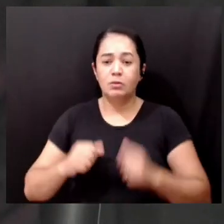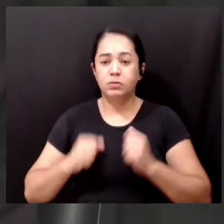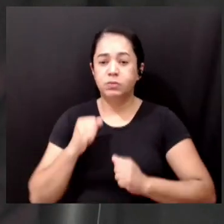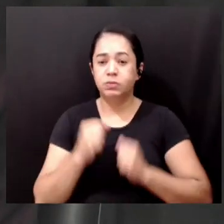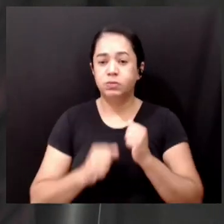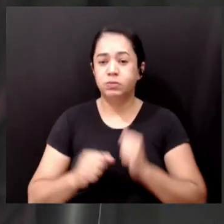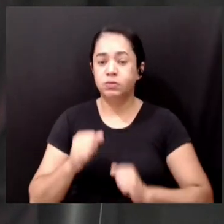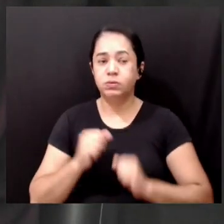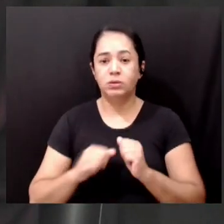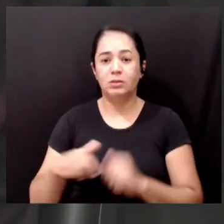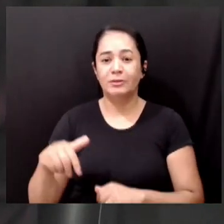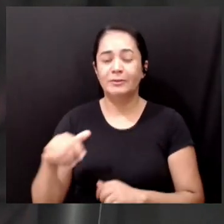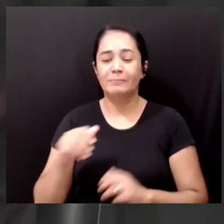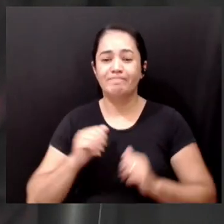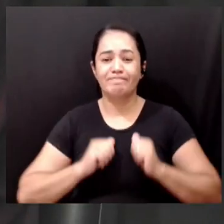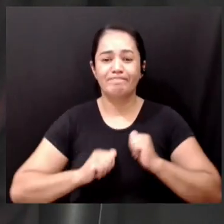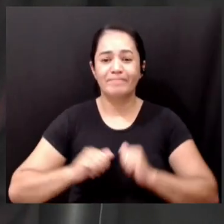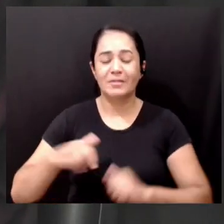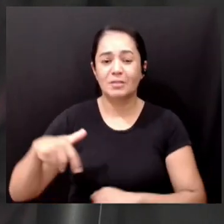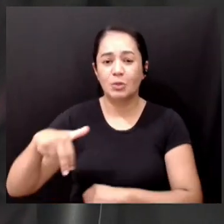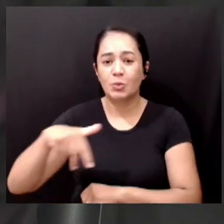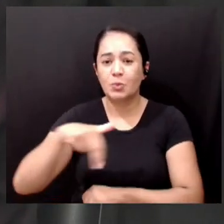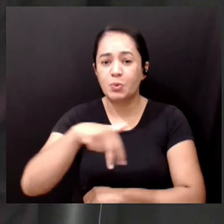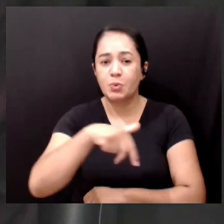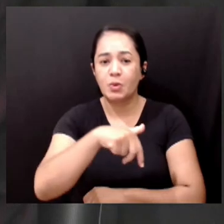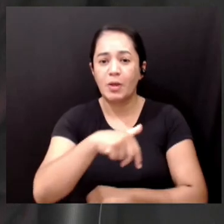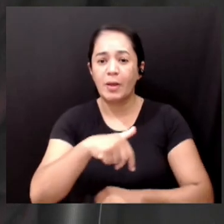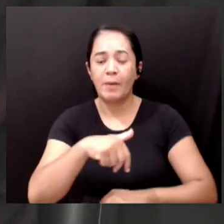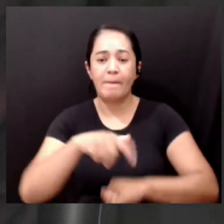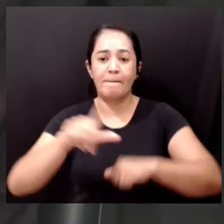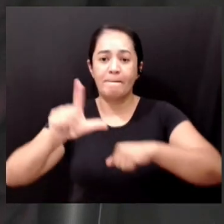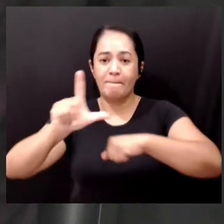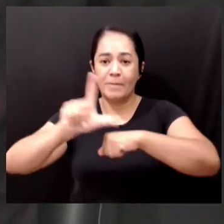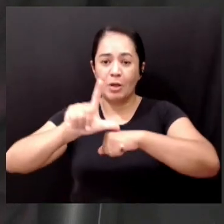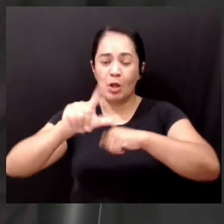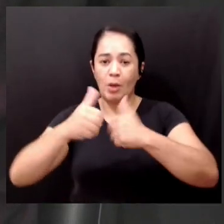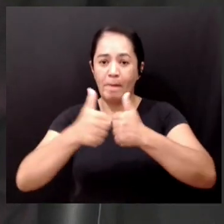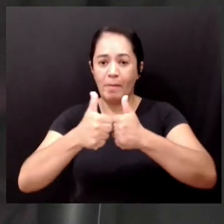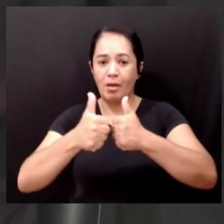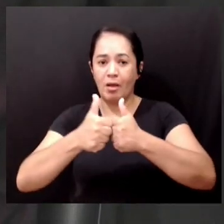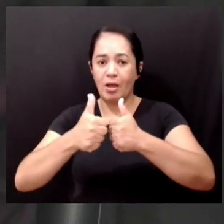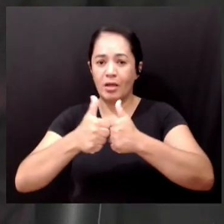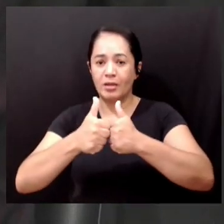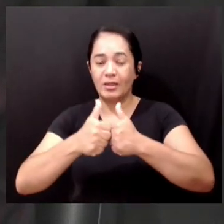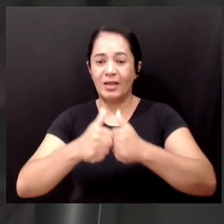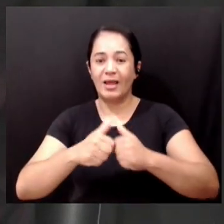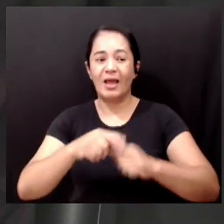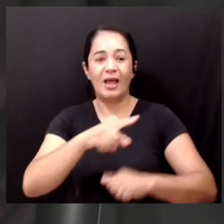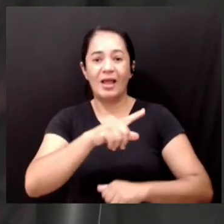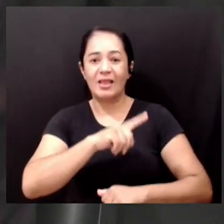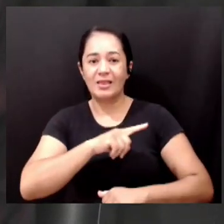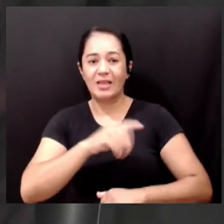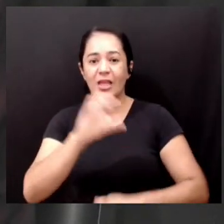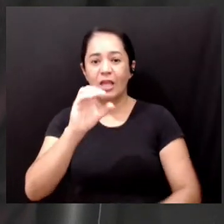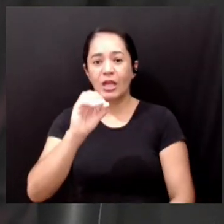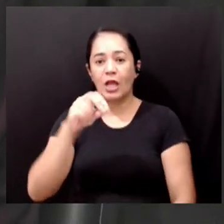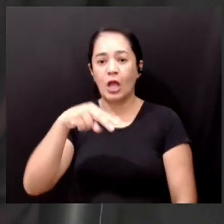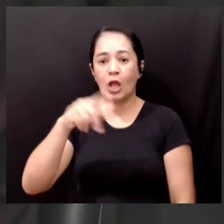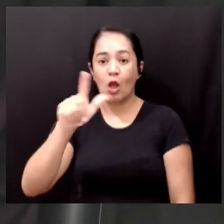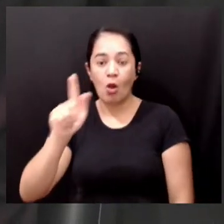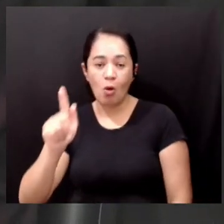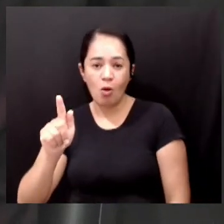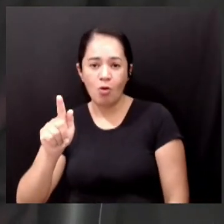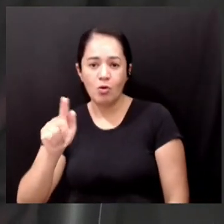perto da loja da Miami Store, tem uma ONG ali que é Cristo Te Ama. E ela passou, ela ouviu o